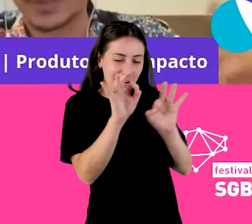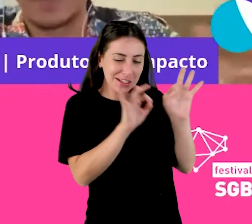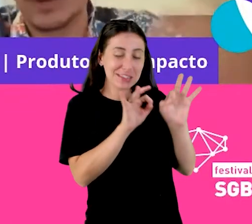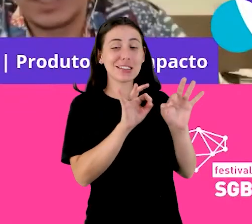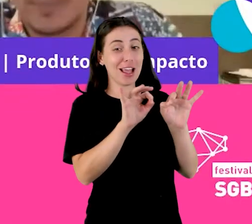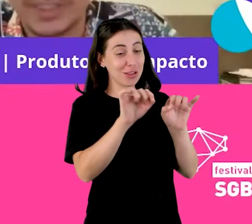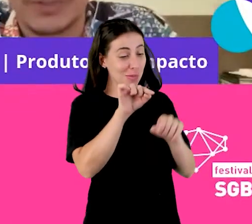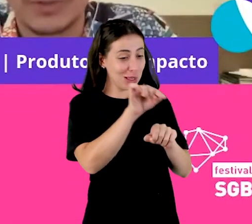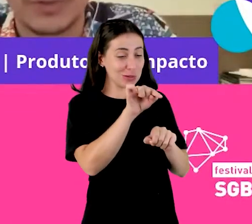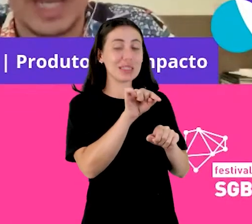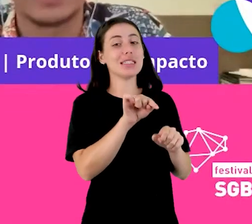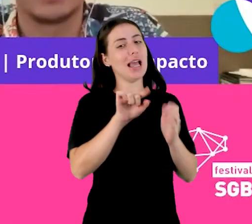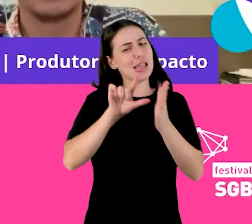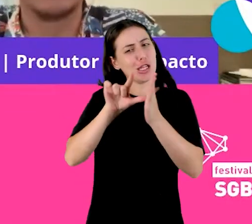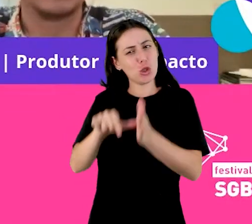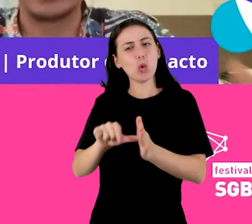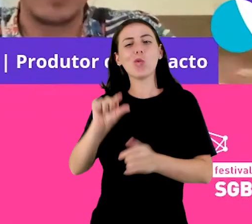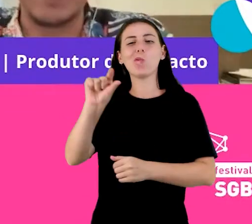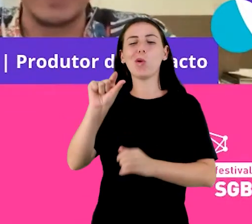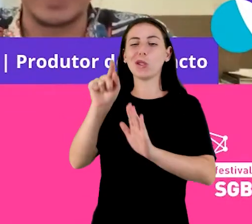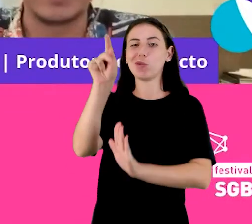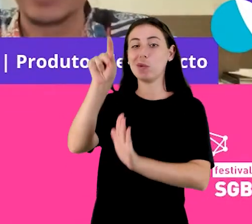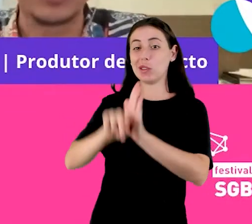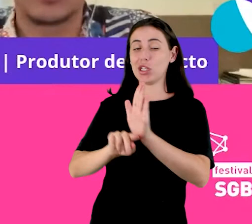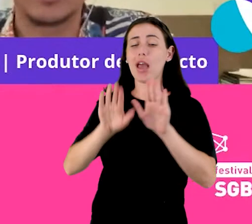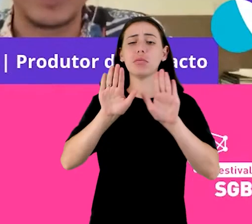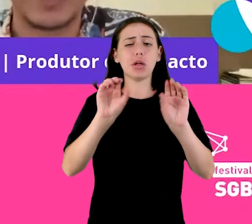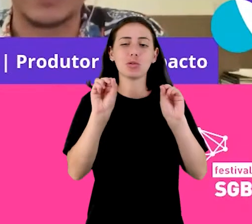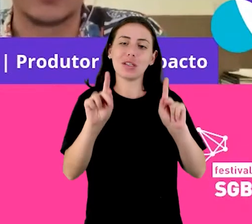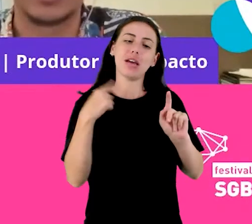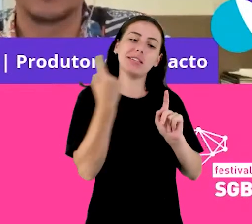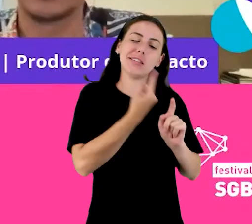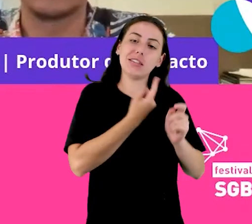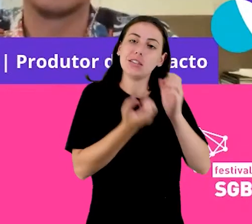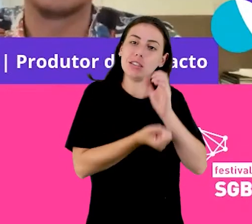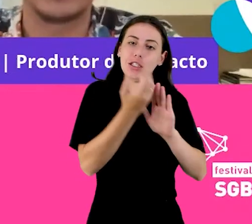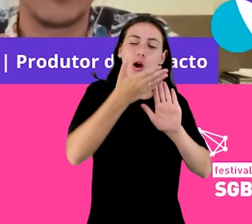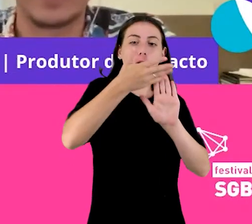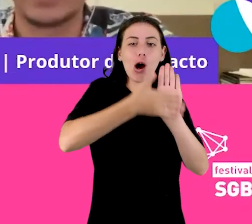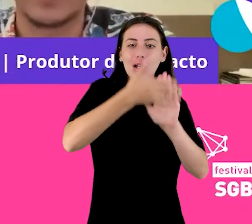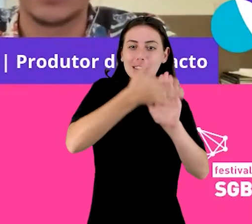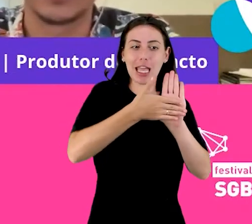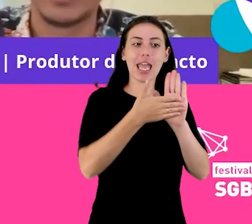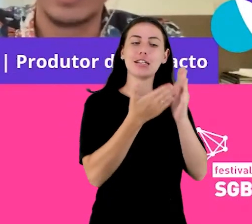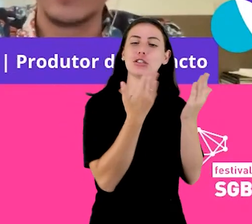estimulando também. A Coraci não pode estar em todos os lugares, né? Mas a gente tem uma equipe inteira de pessoas ótimas para estar discutindo e poder promover essas